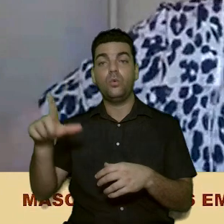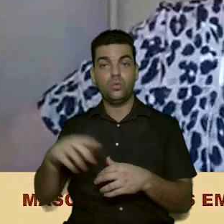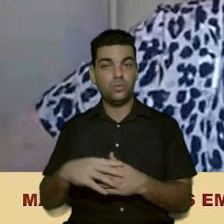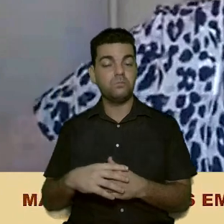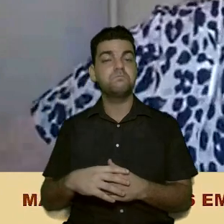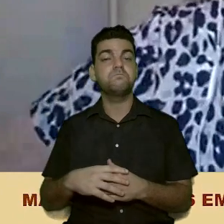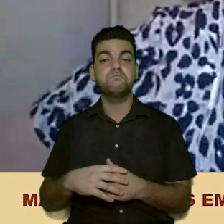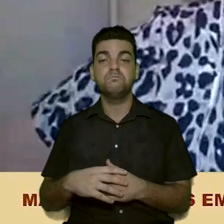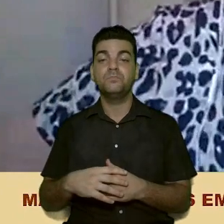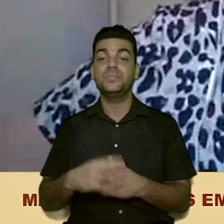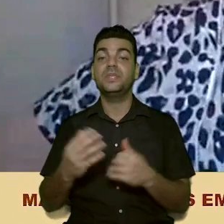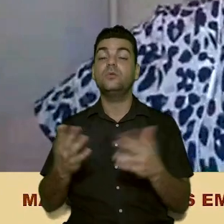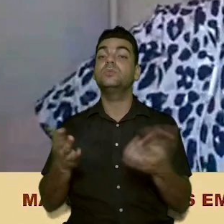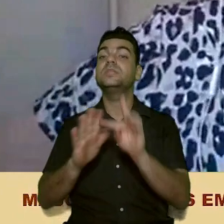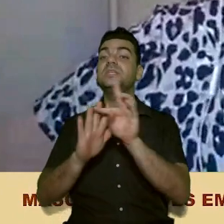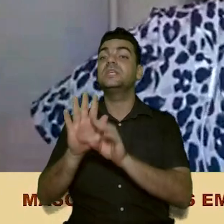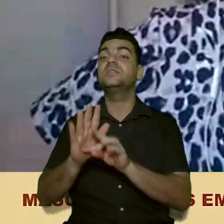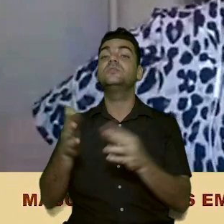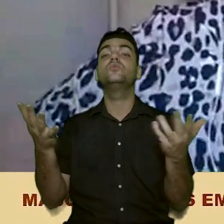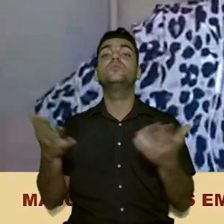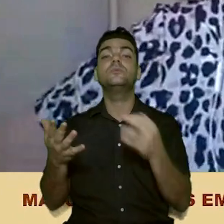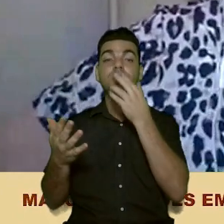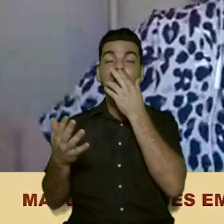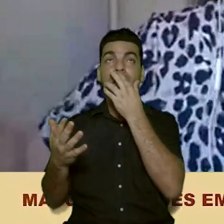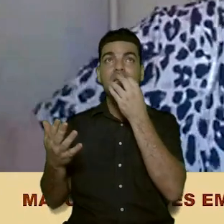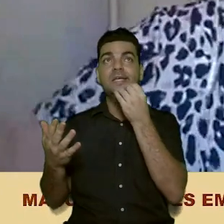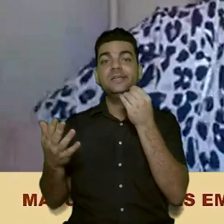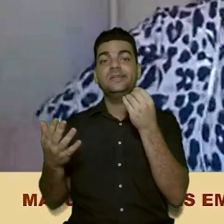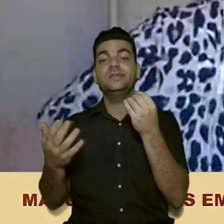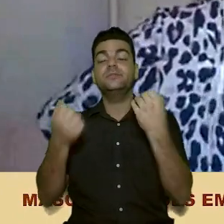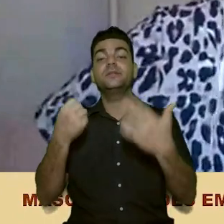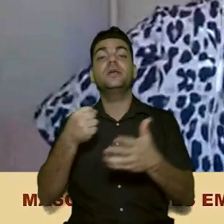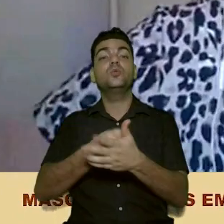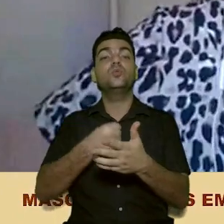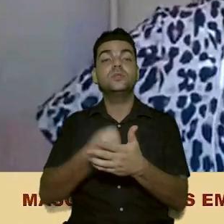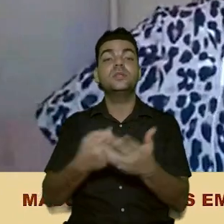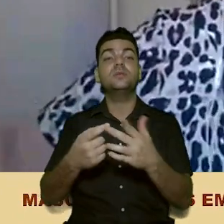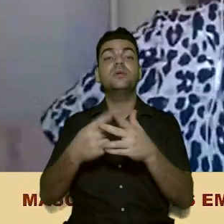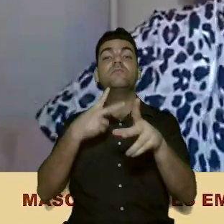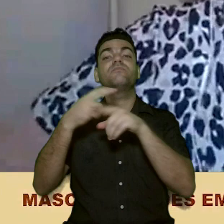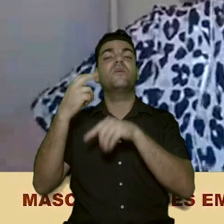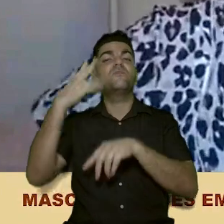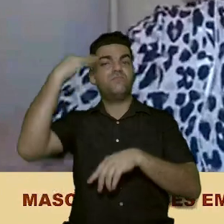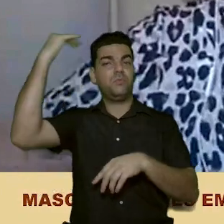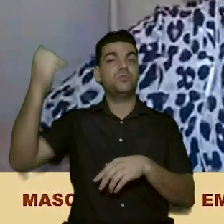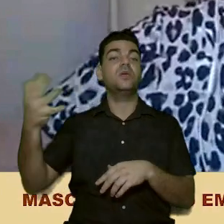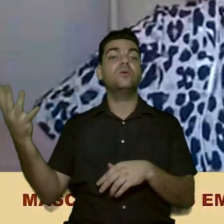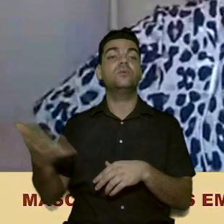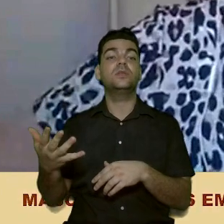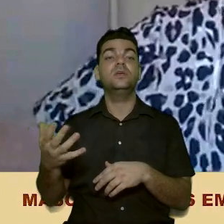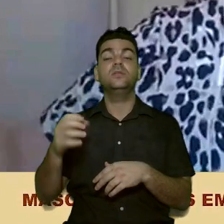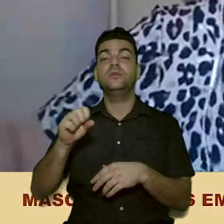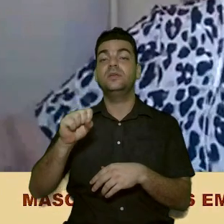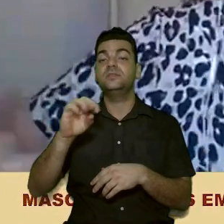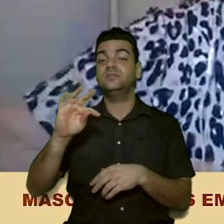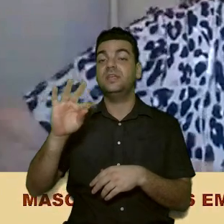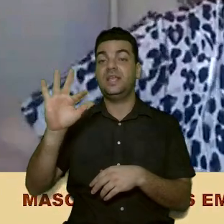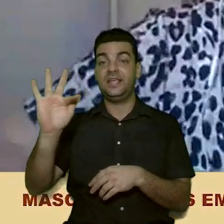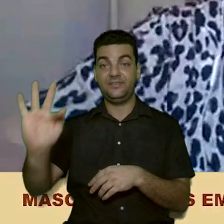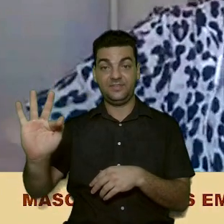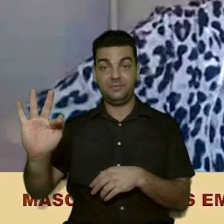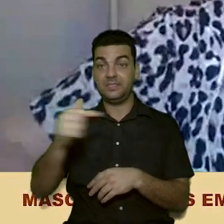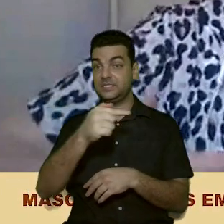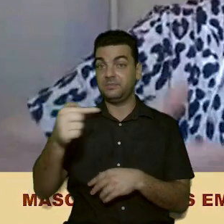já o texto de hoje, né, eu falei sobre a vitória histórica que a gente teve, que a gente obteve no STF na